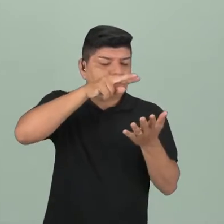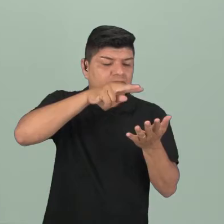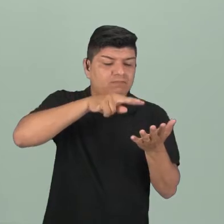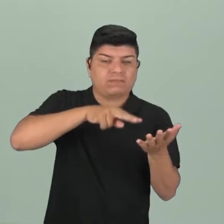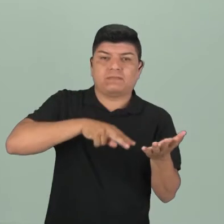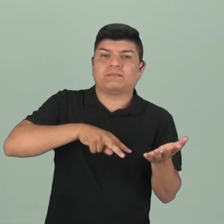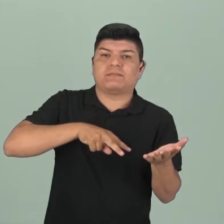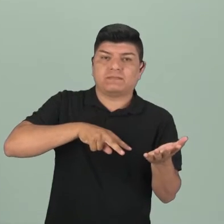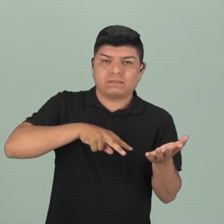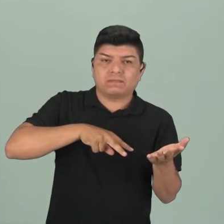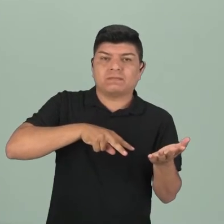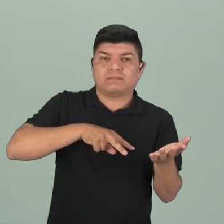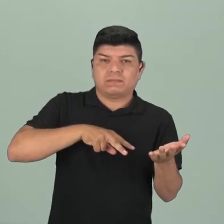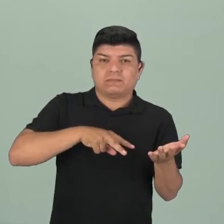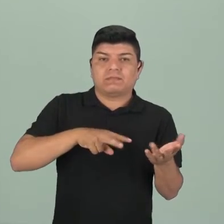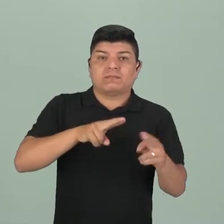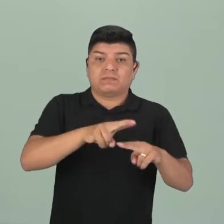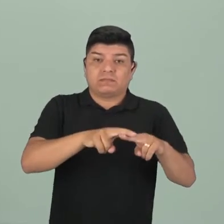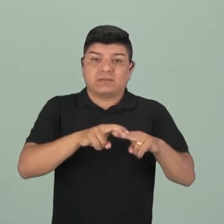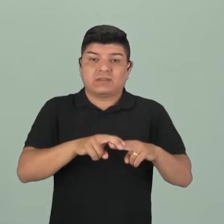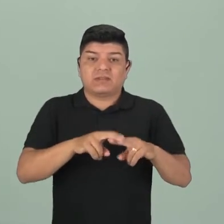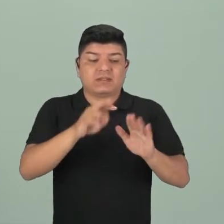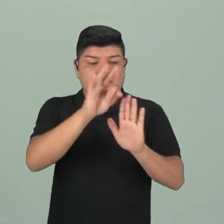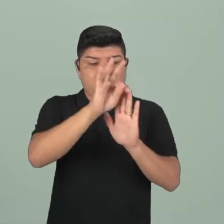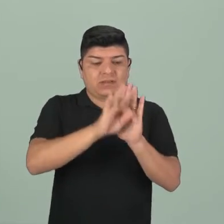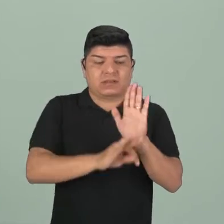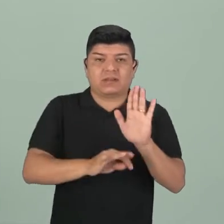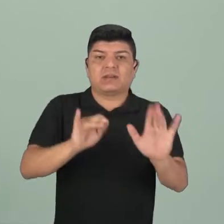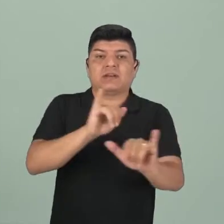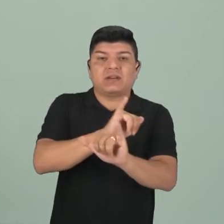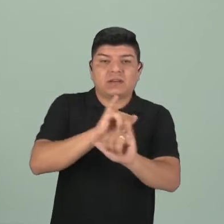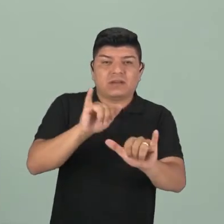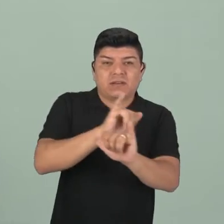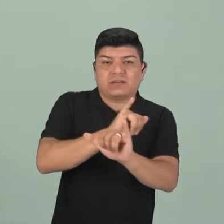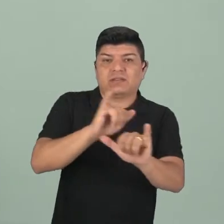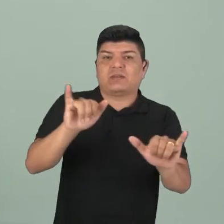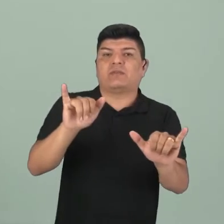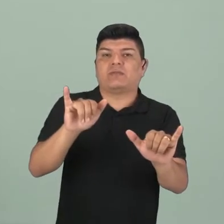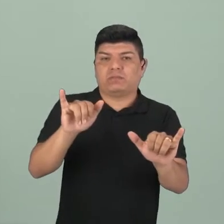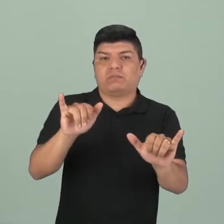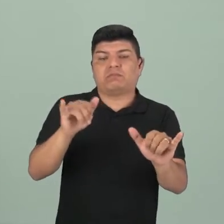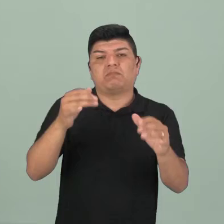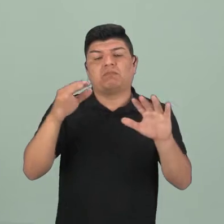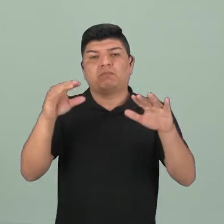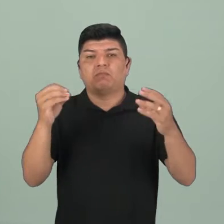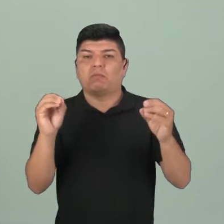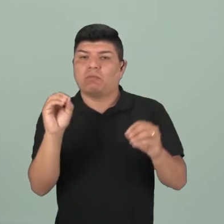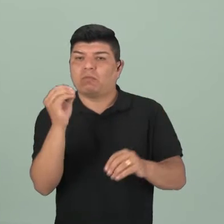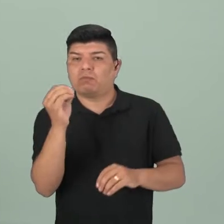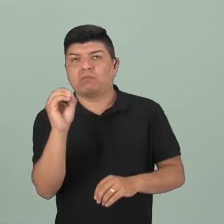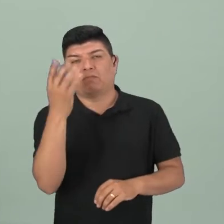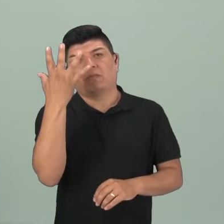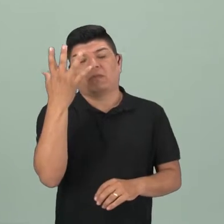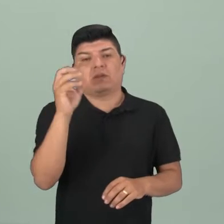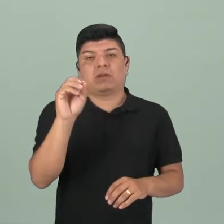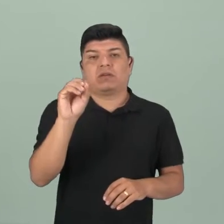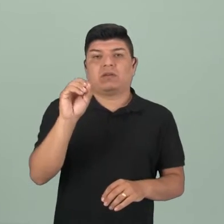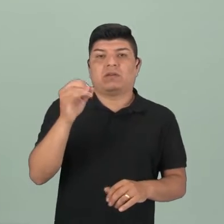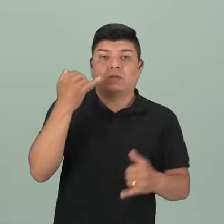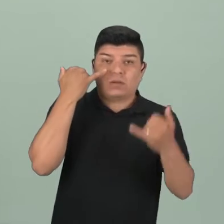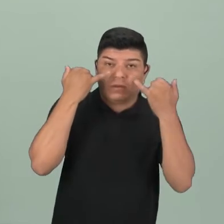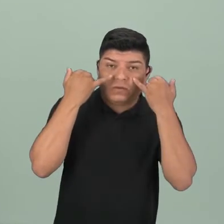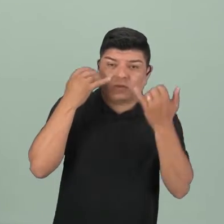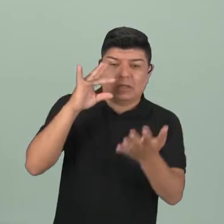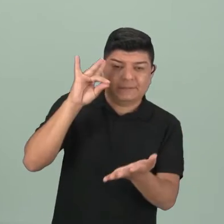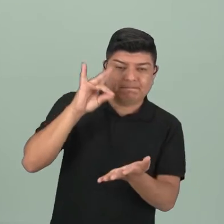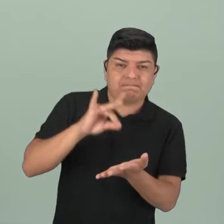lendo, tá? Então, estes são os textos informativos, que pretendem o quê? Informar sobre um determinado acontecimento, né? Essa informação tem que